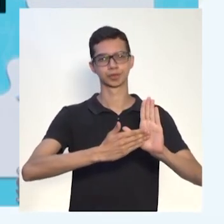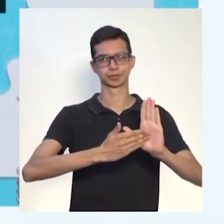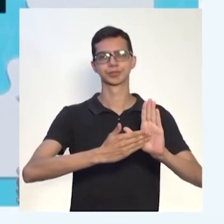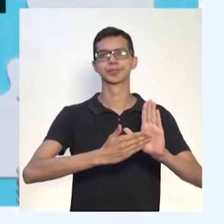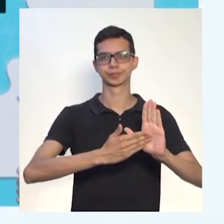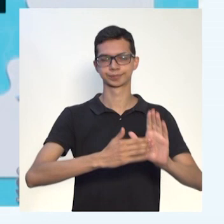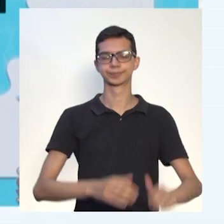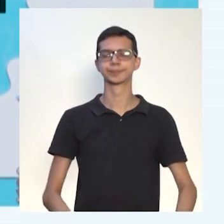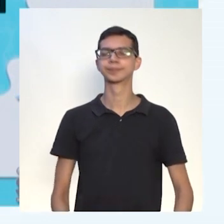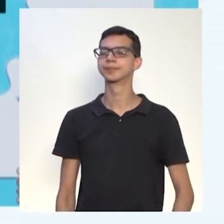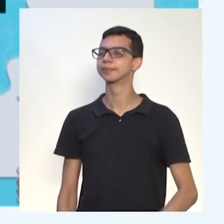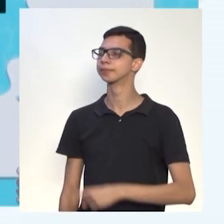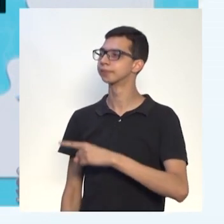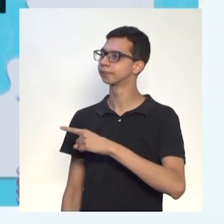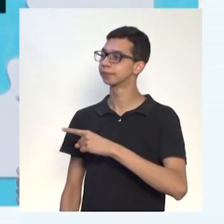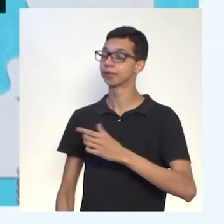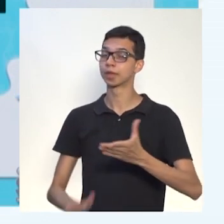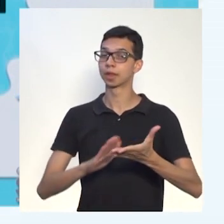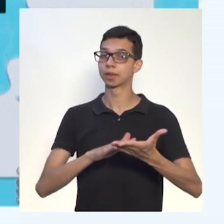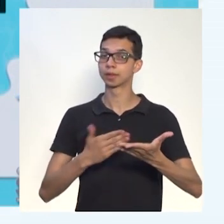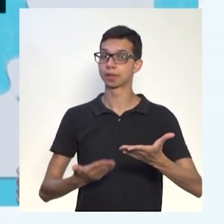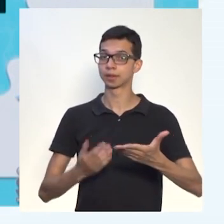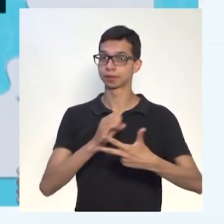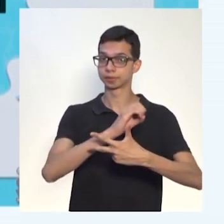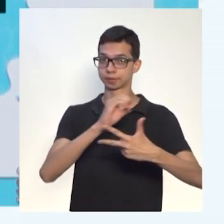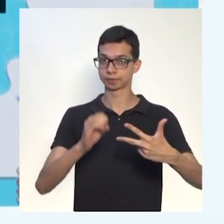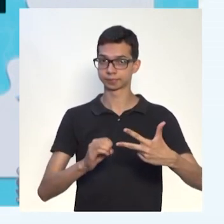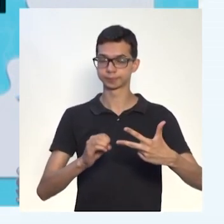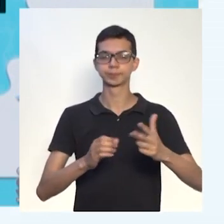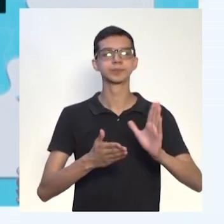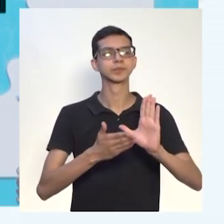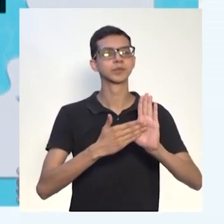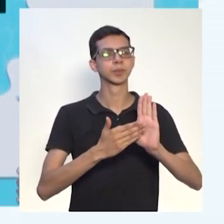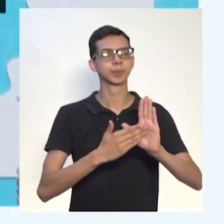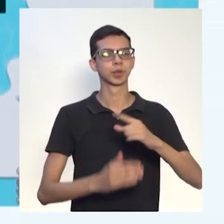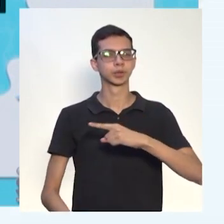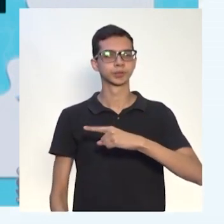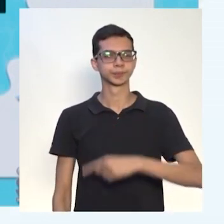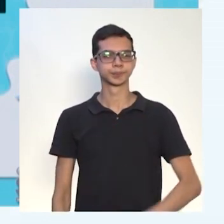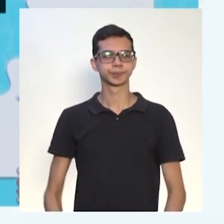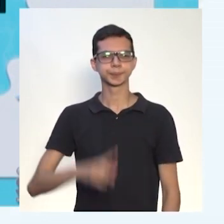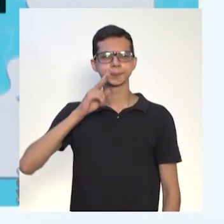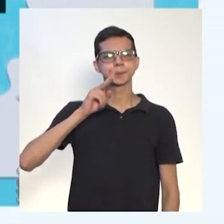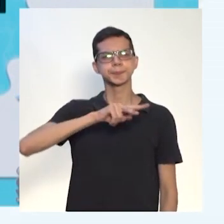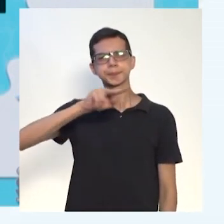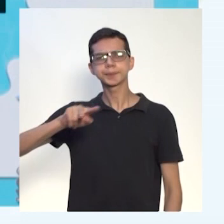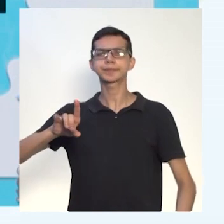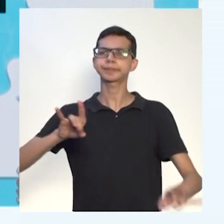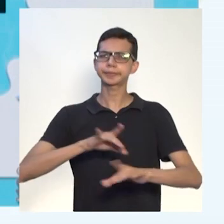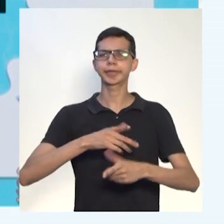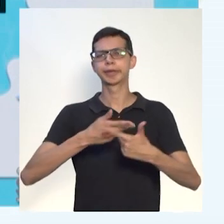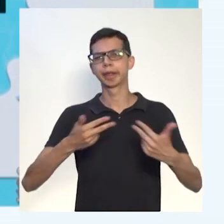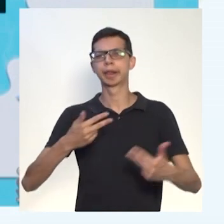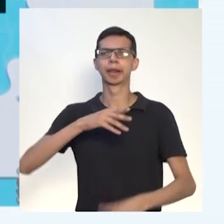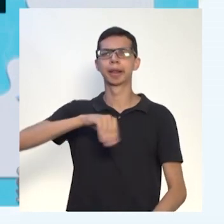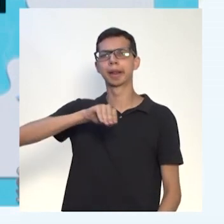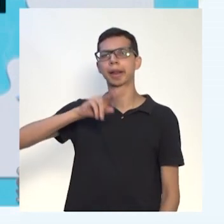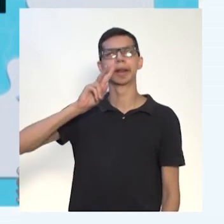Enem. Da redação do Enem. Da proposta do Enem, está escrito lá, a partir da leitura dos motivadores,